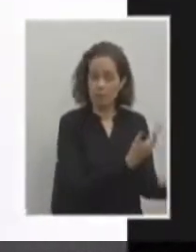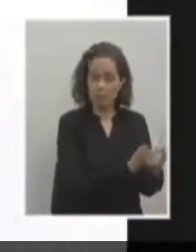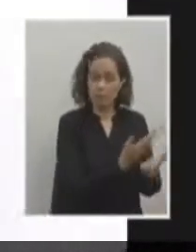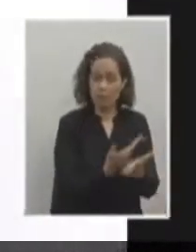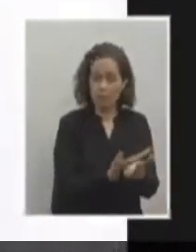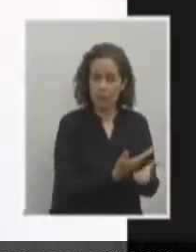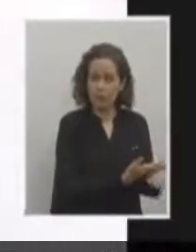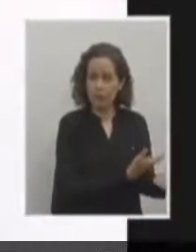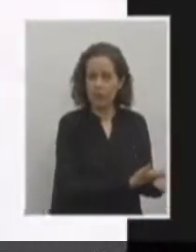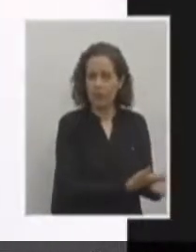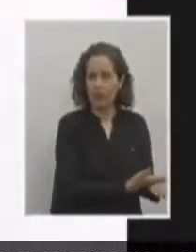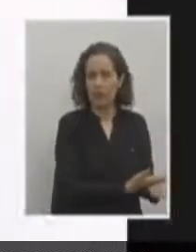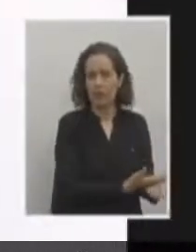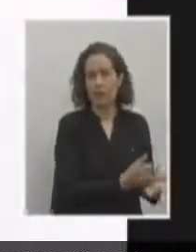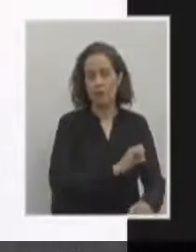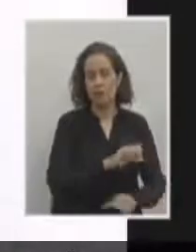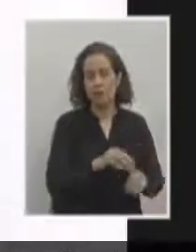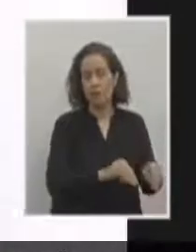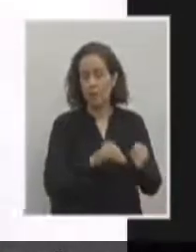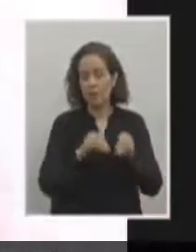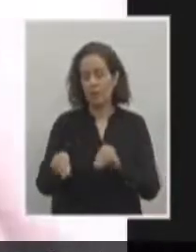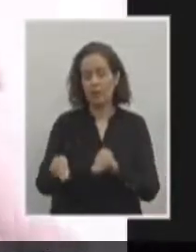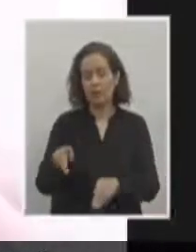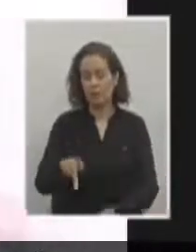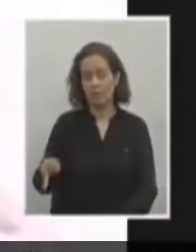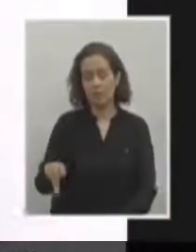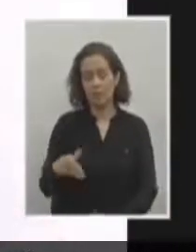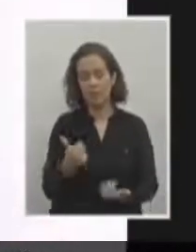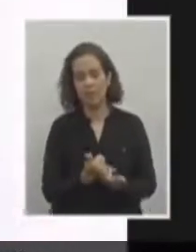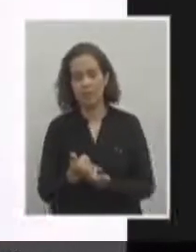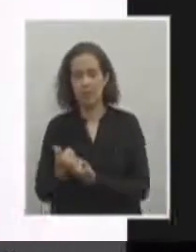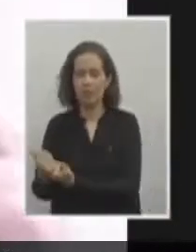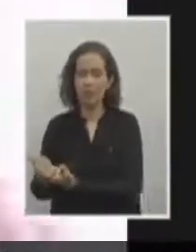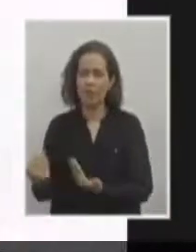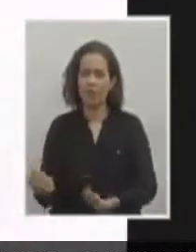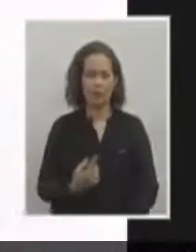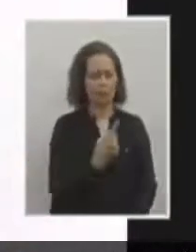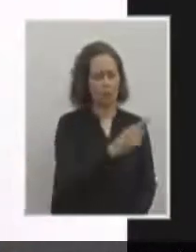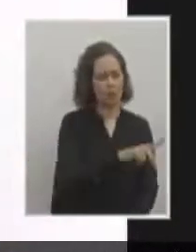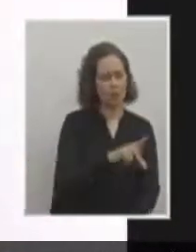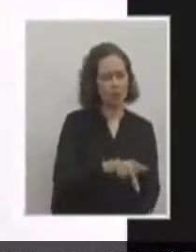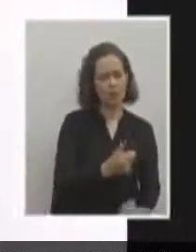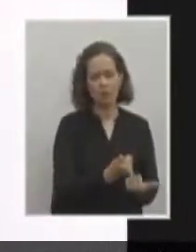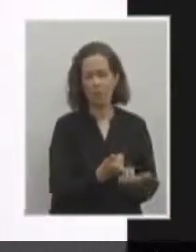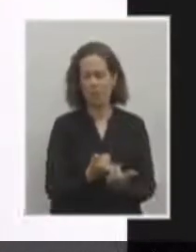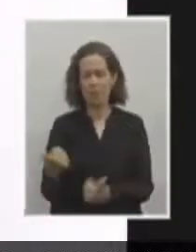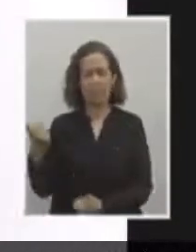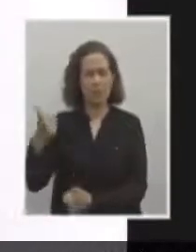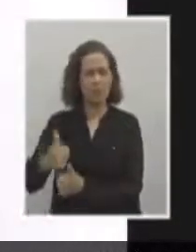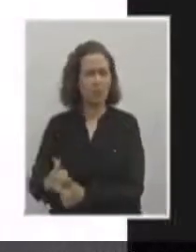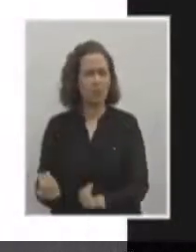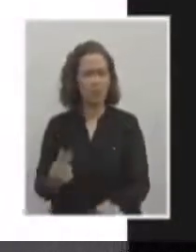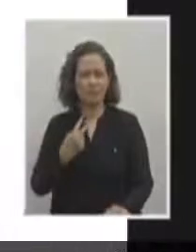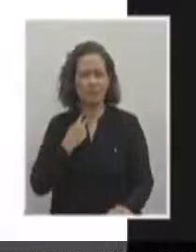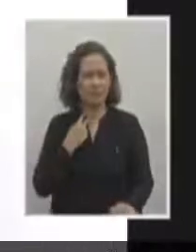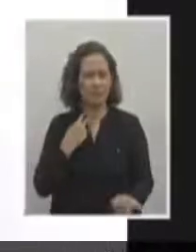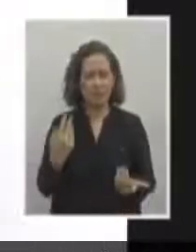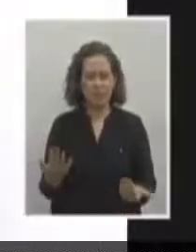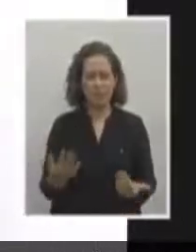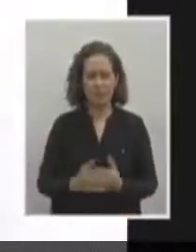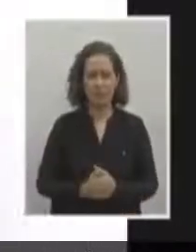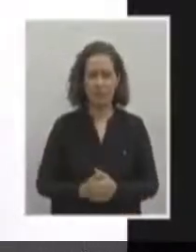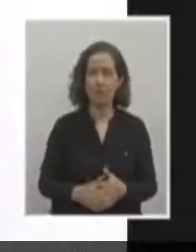de professor de apoio, um professor não substitui o outro na mesma condição de regente, tá? Então, a gente